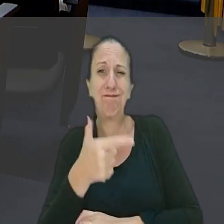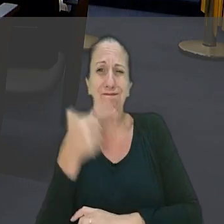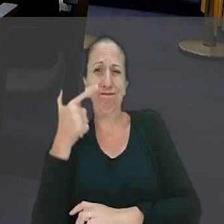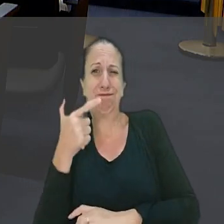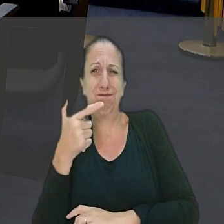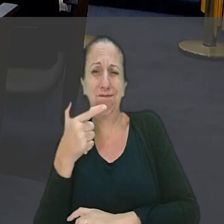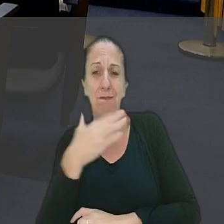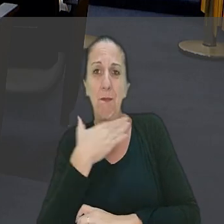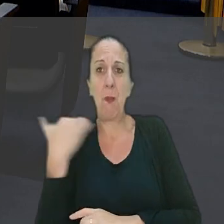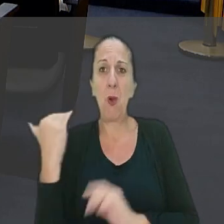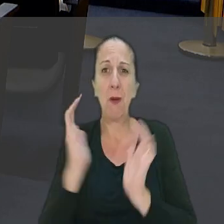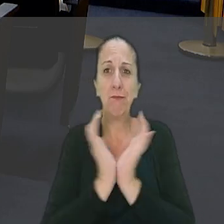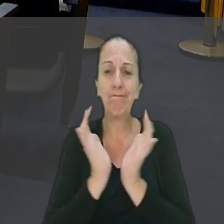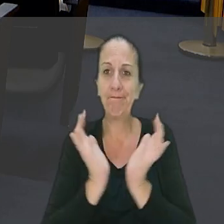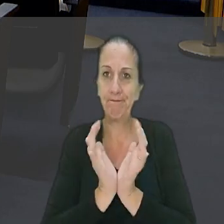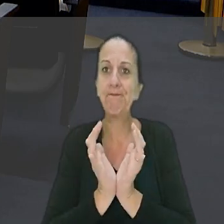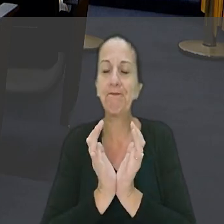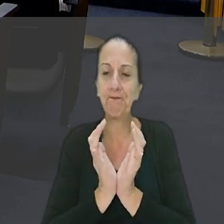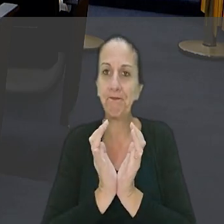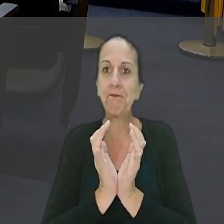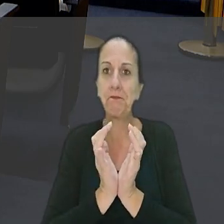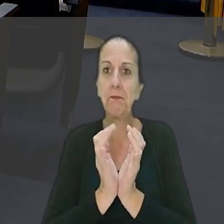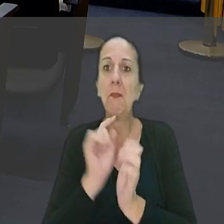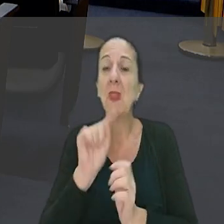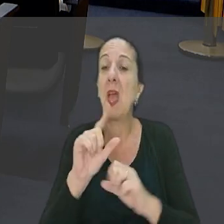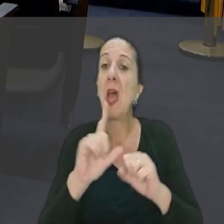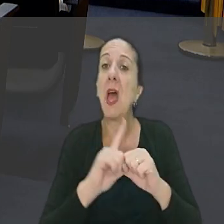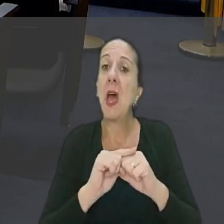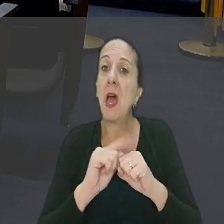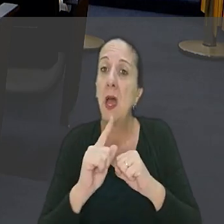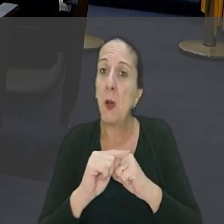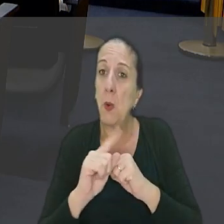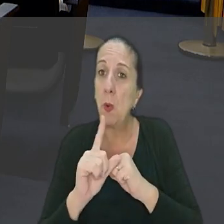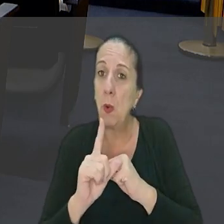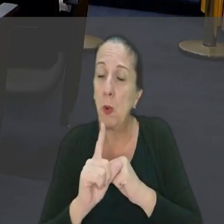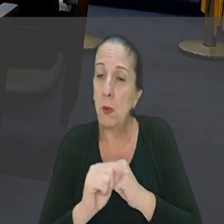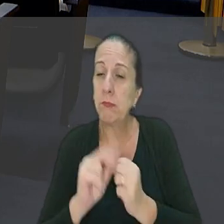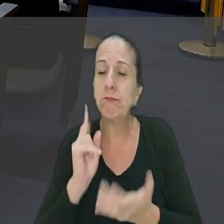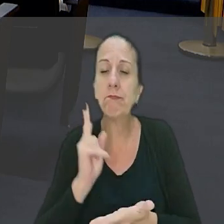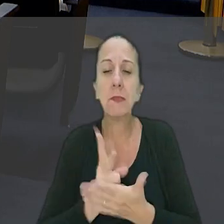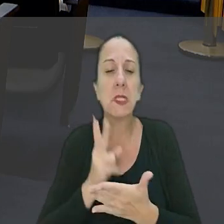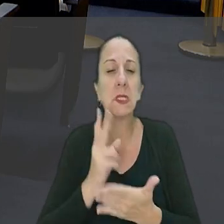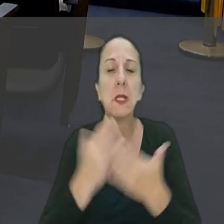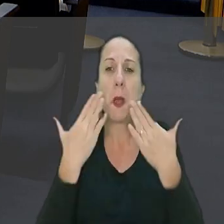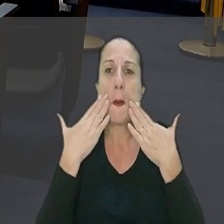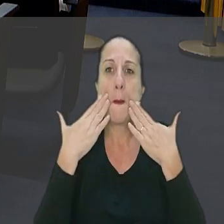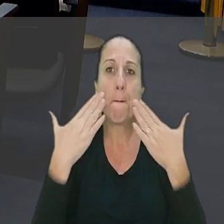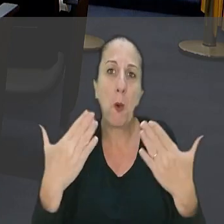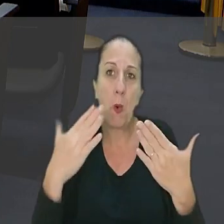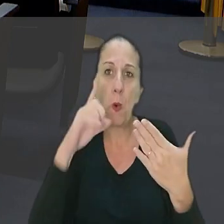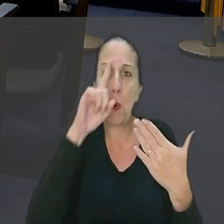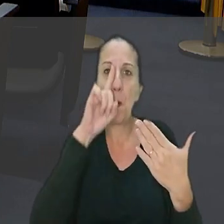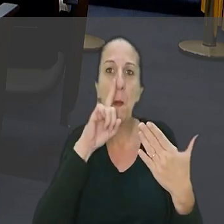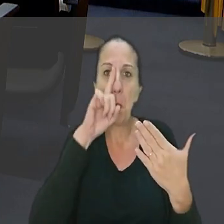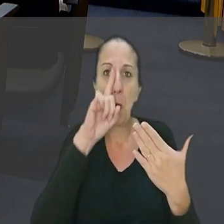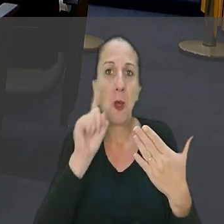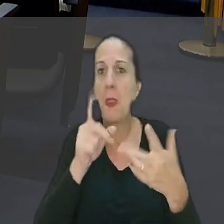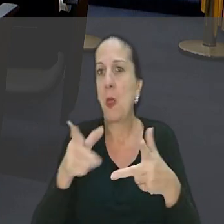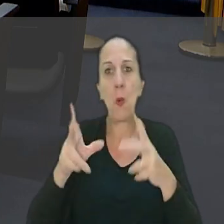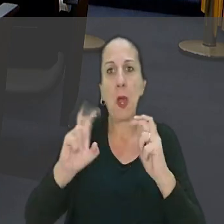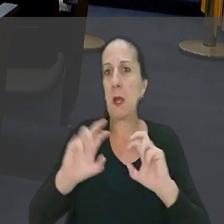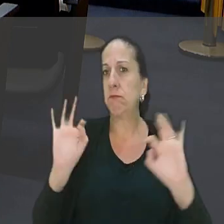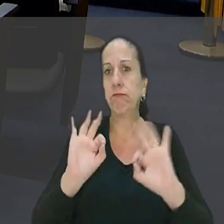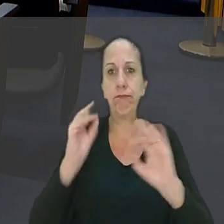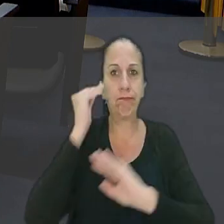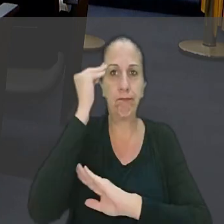o assassinato a tiros de um colega. Ele argumentou que, embora estivesse constantemente exposto a riscos, não